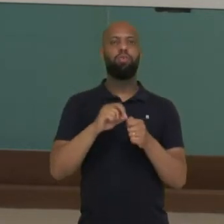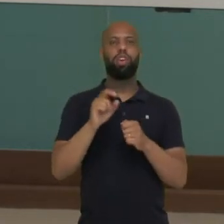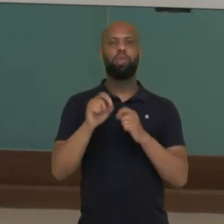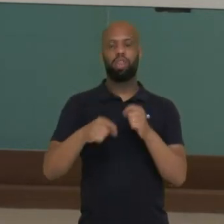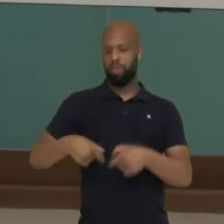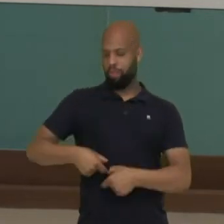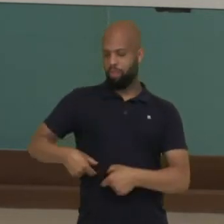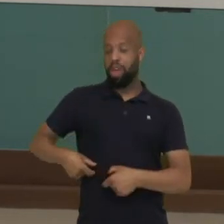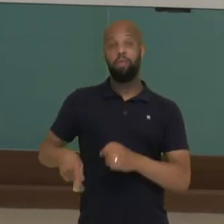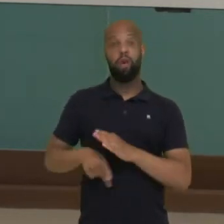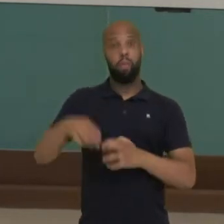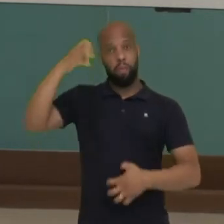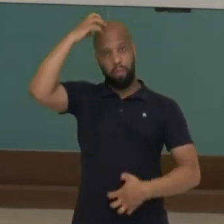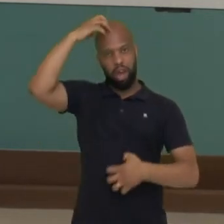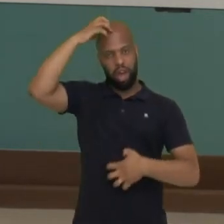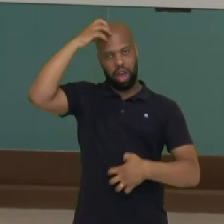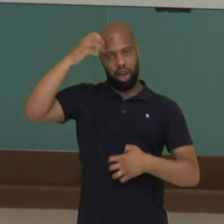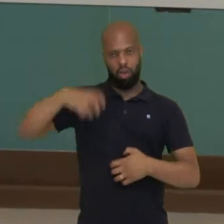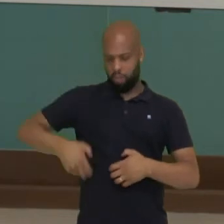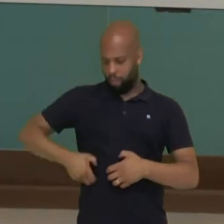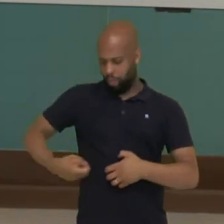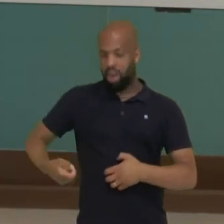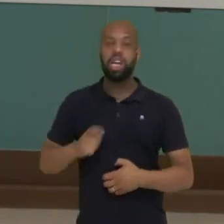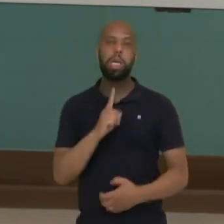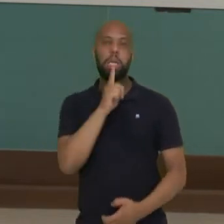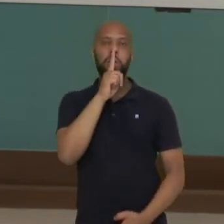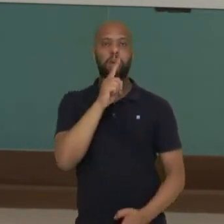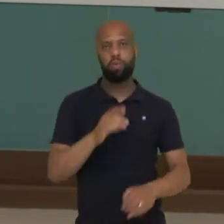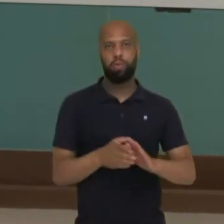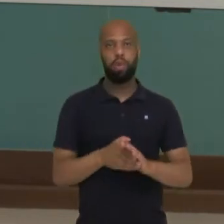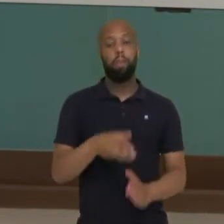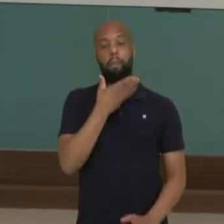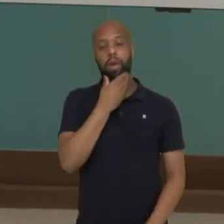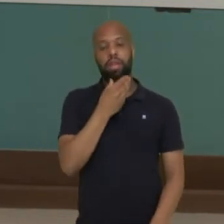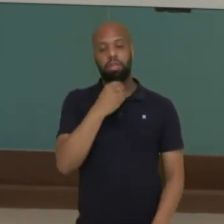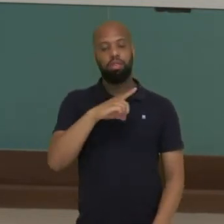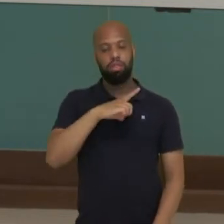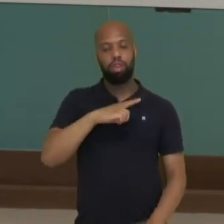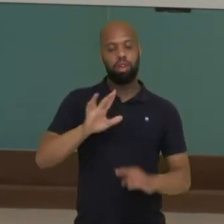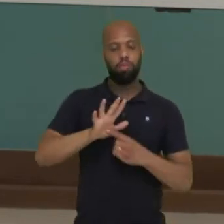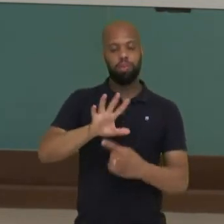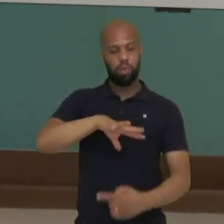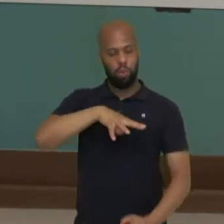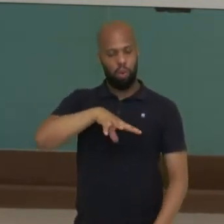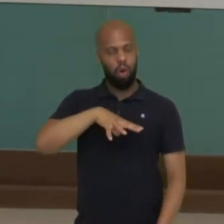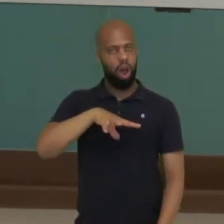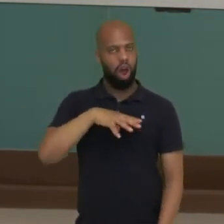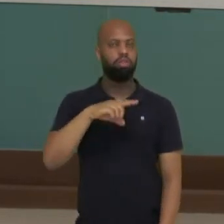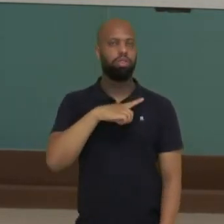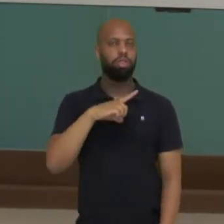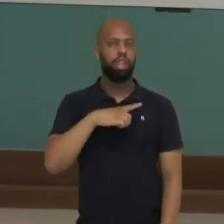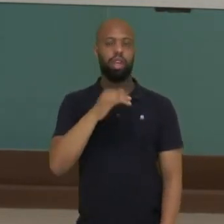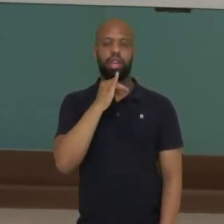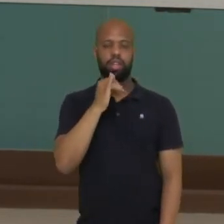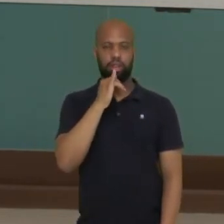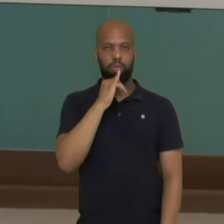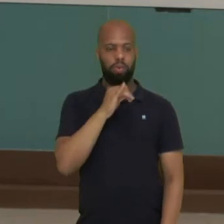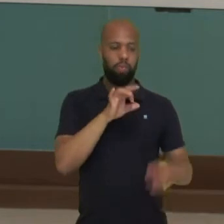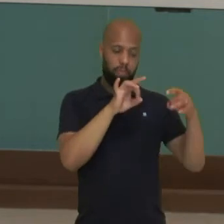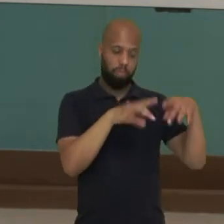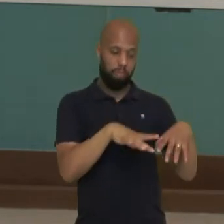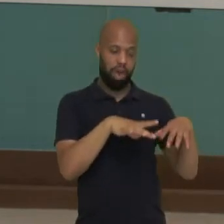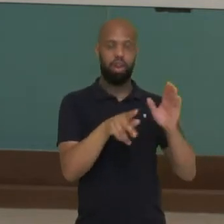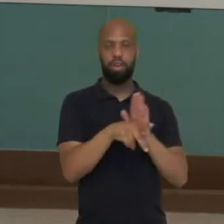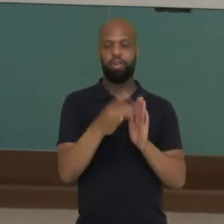meninos precisam demonstrar coragem e valentia. Então, os meninos que estão deixando de ser criança, estão entrando na fase adulta, eles pulam,